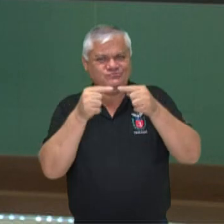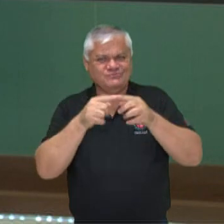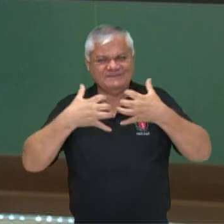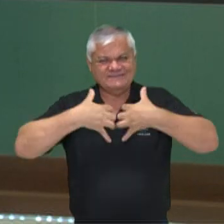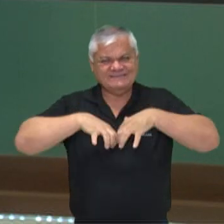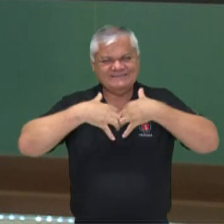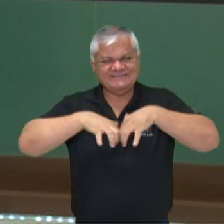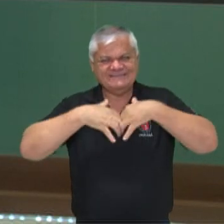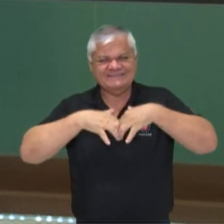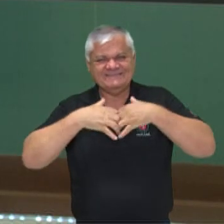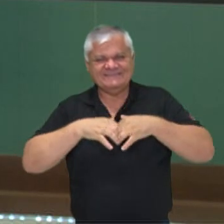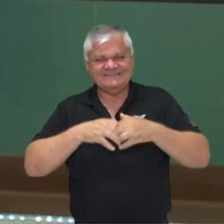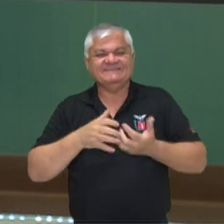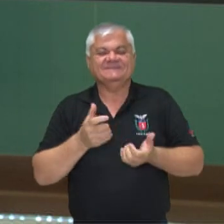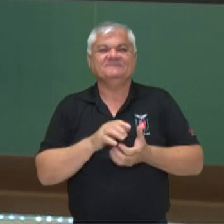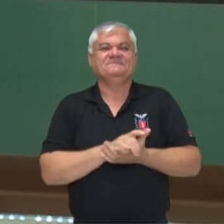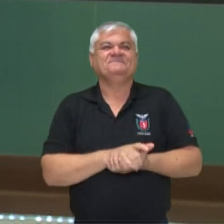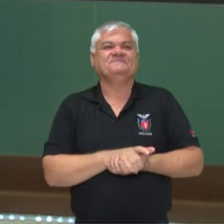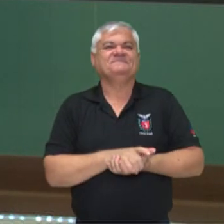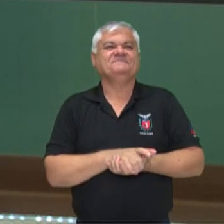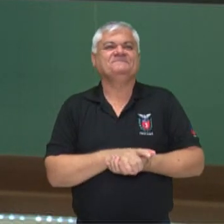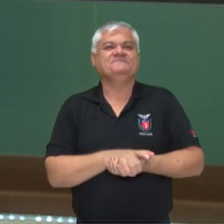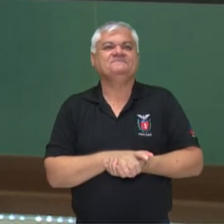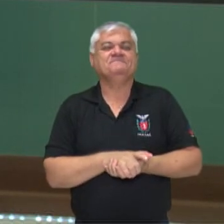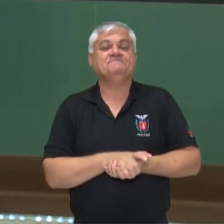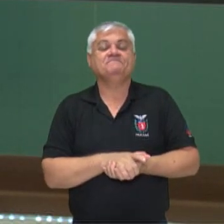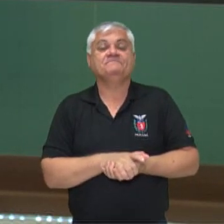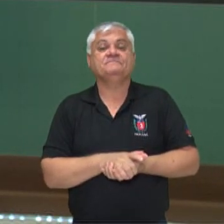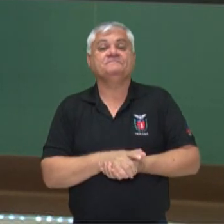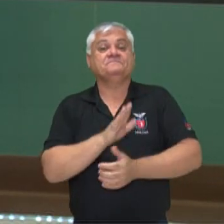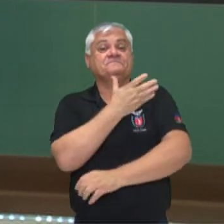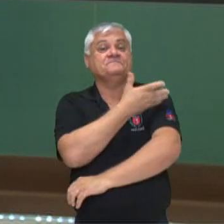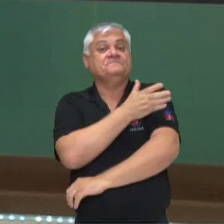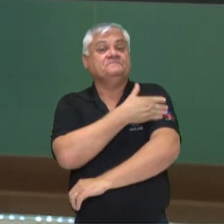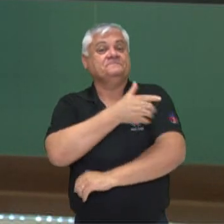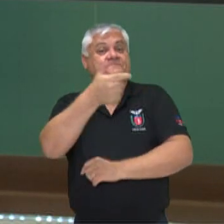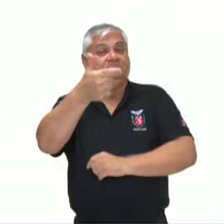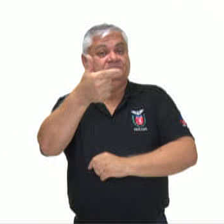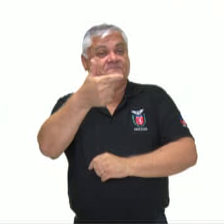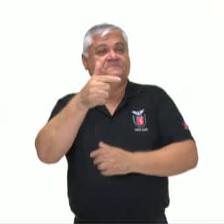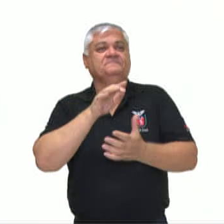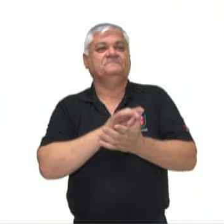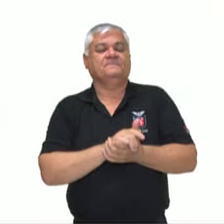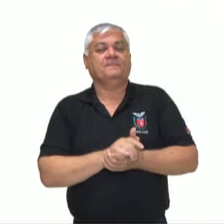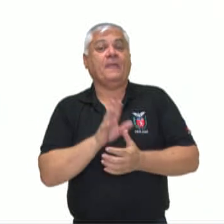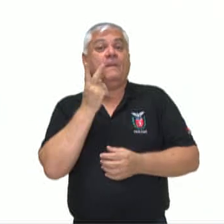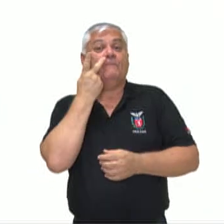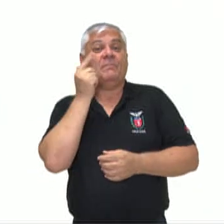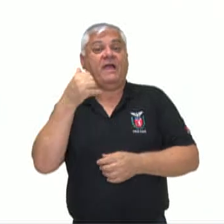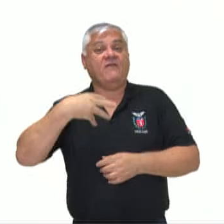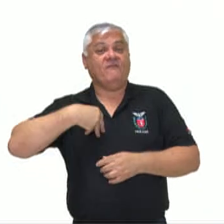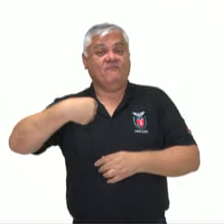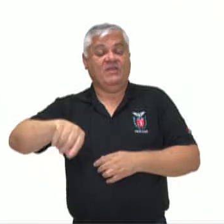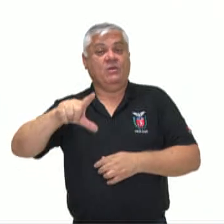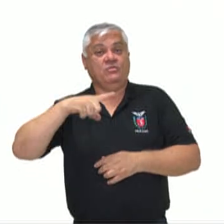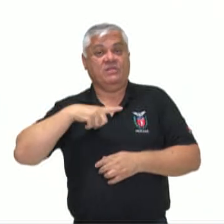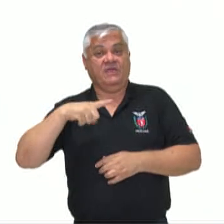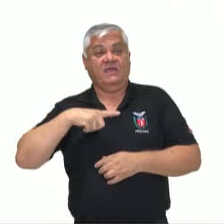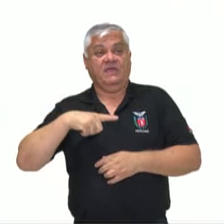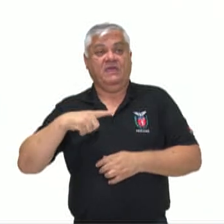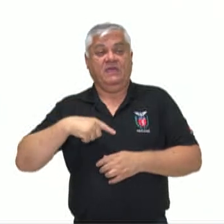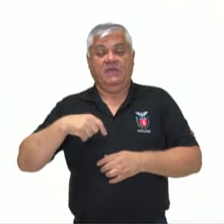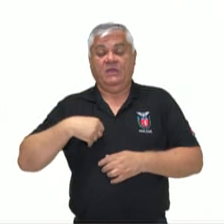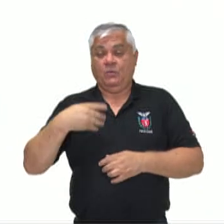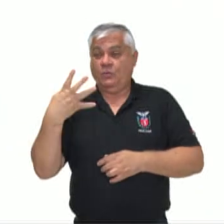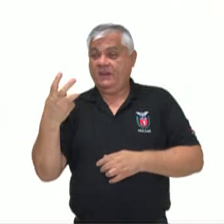conceito geométrico para a gente estar lembrando. E agora o 2. 2 assim. Pai e filho têm hoje 45